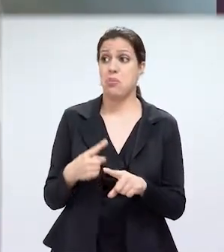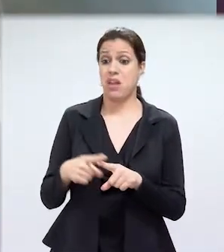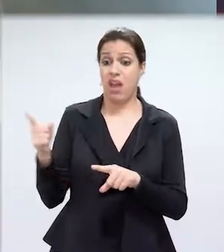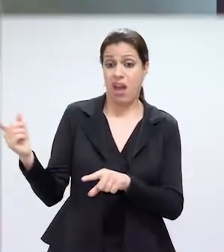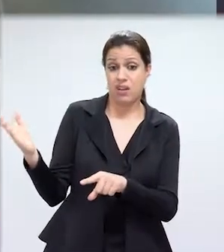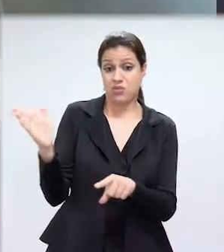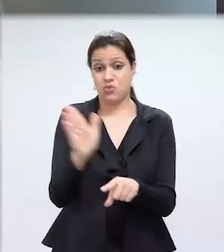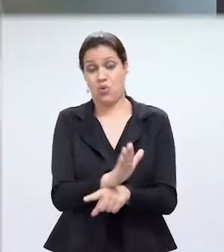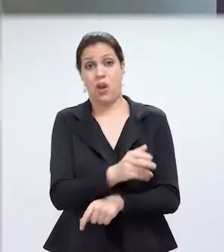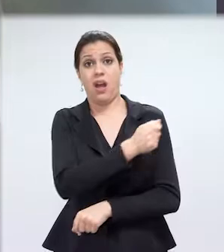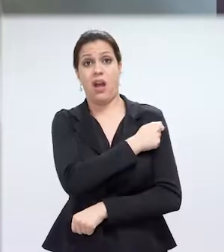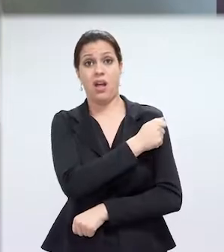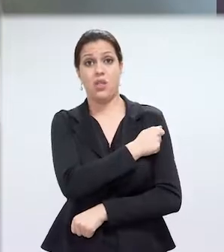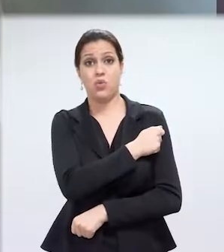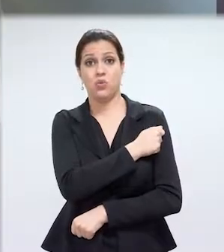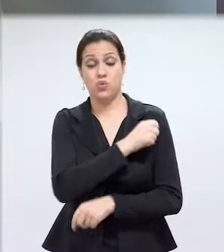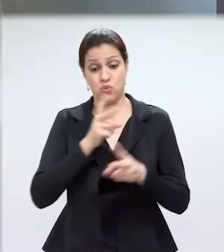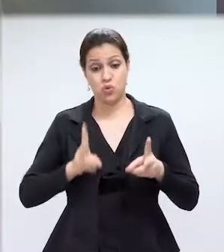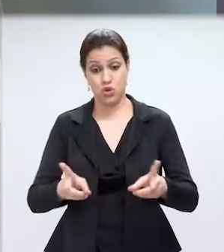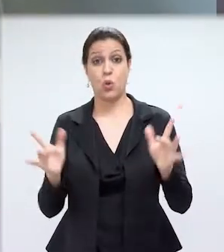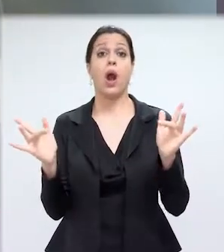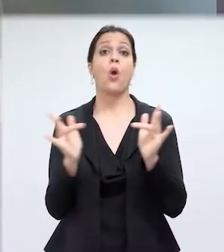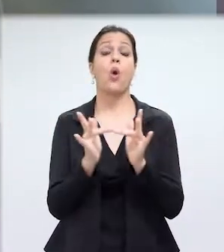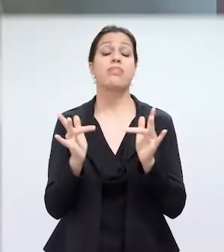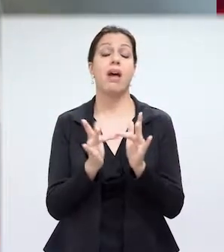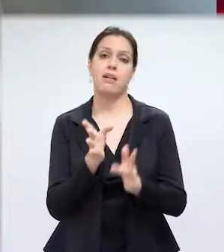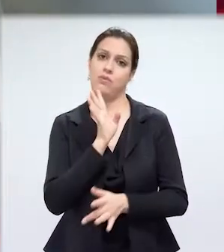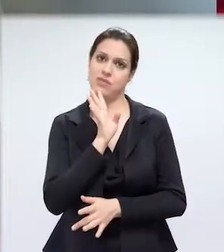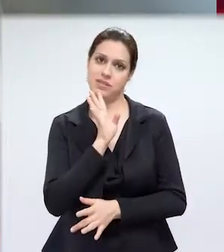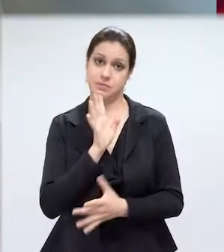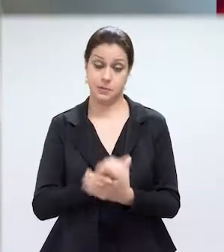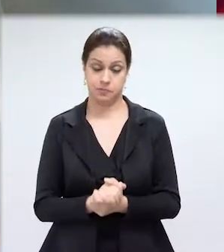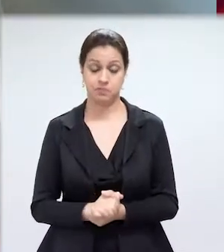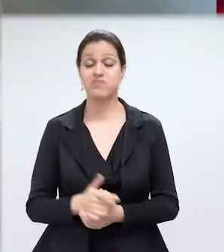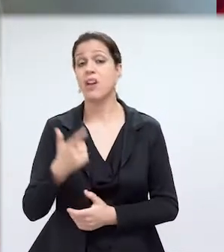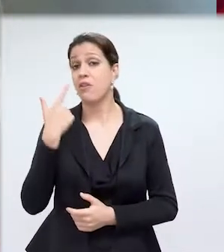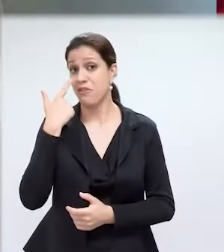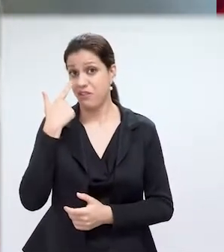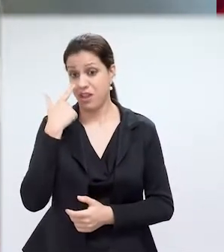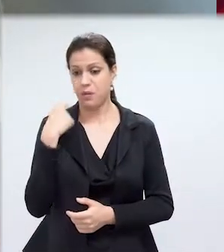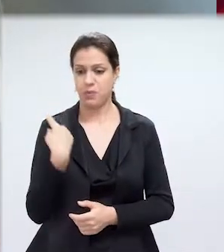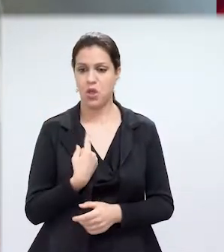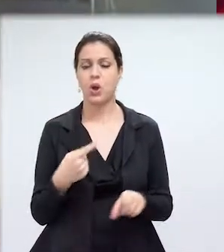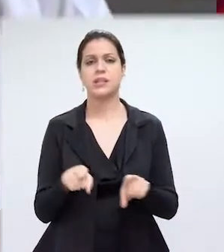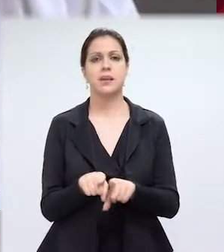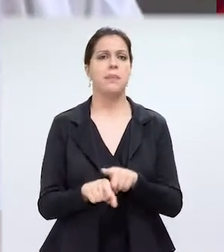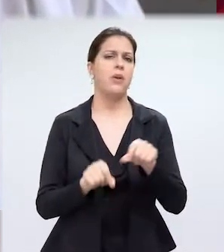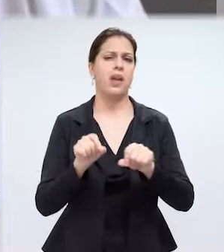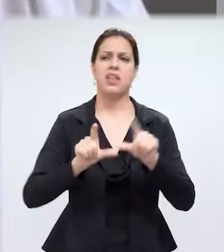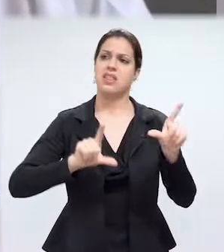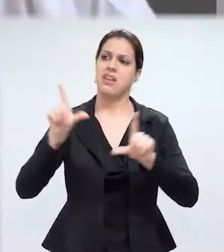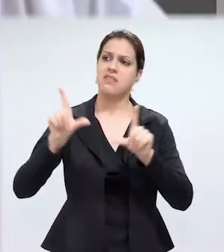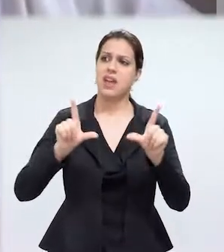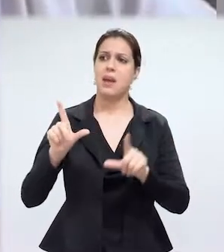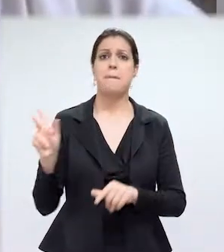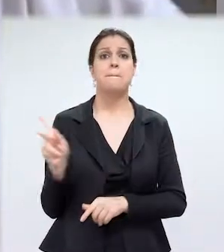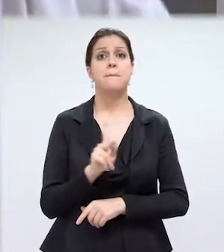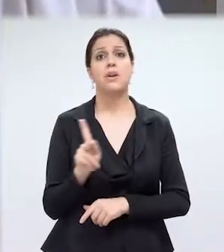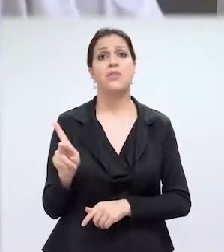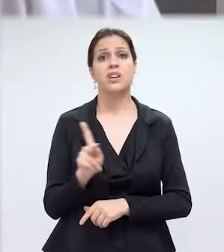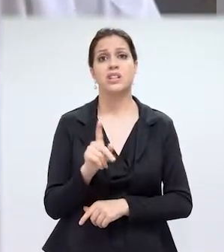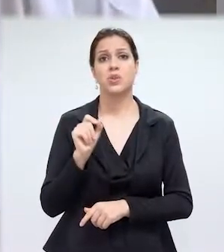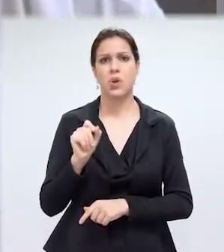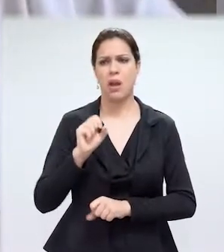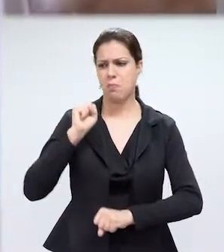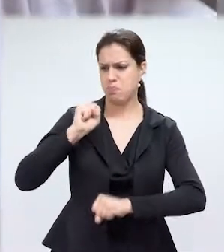possibilidade dos alunos continuarem em contato com o conhecimento. Né? Então, o que a gente viu também